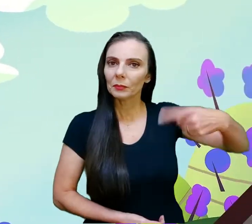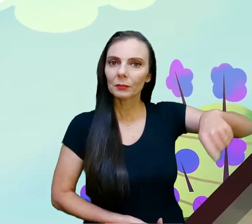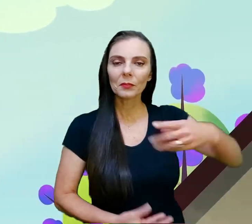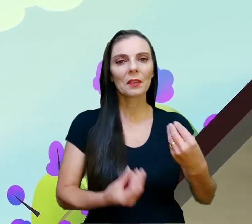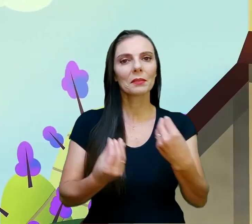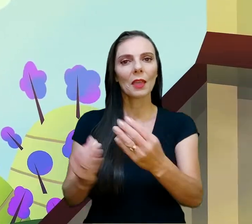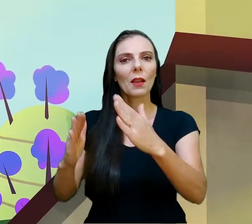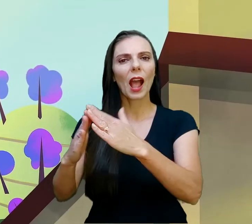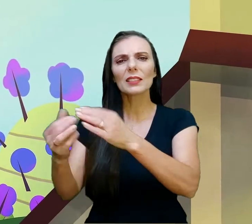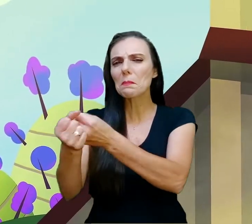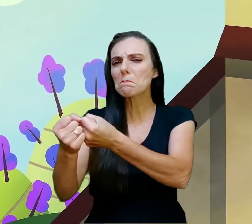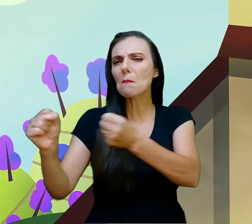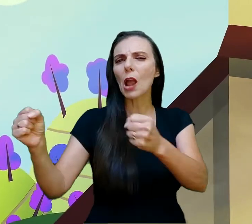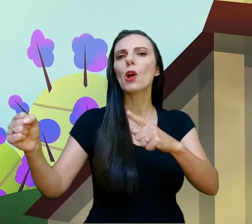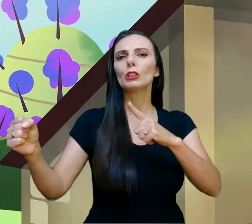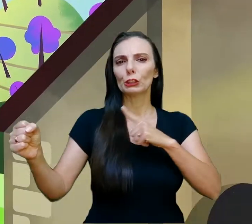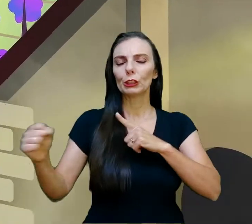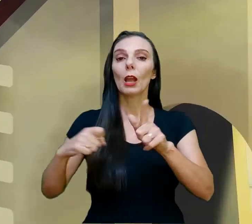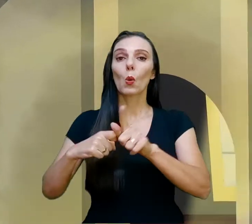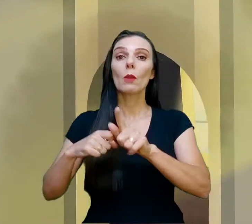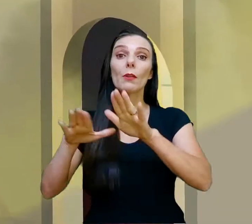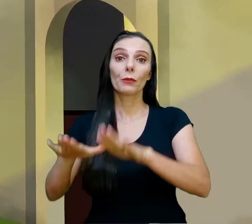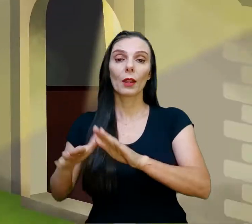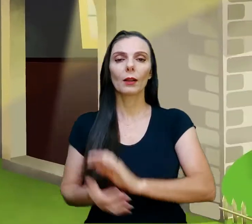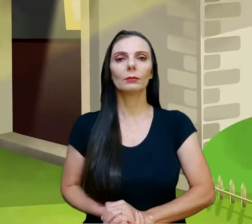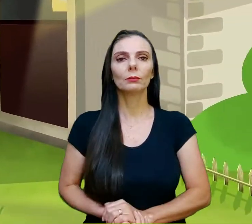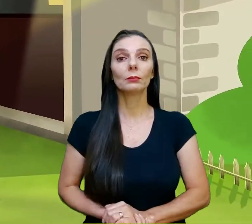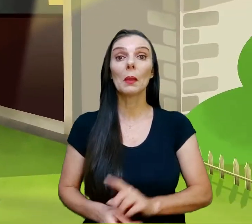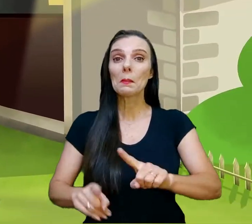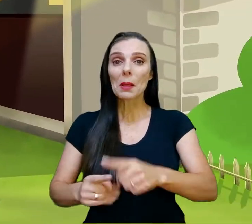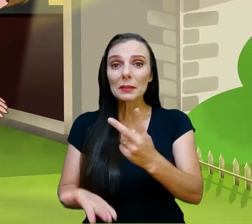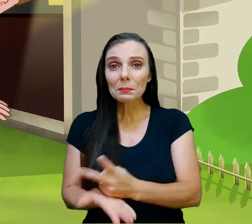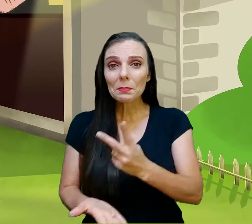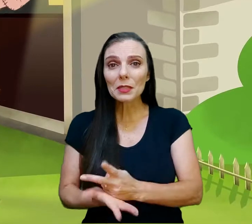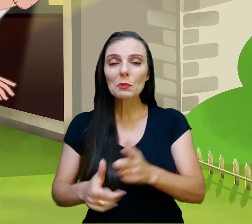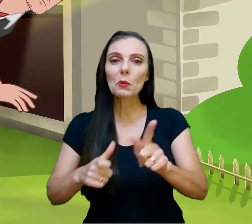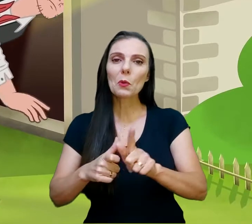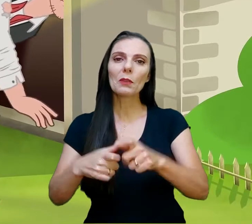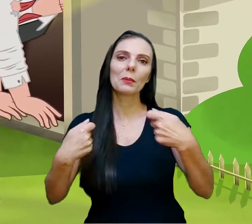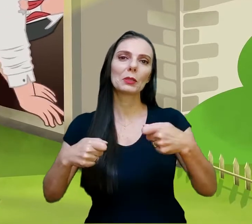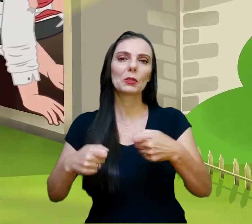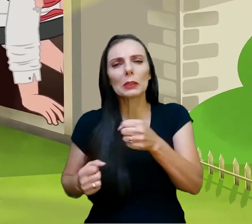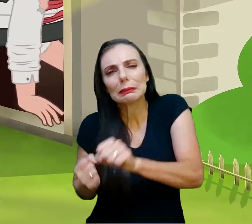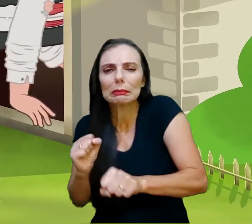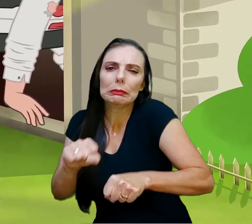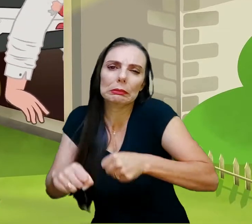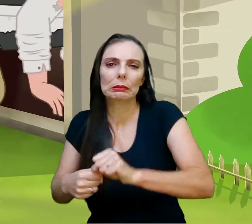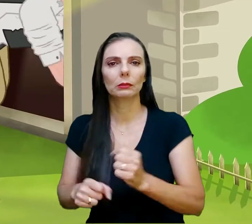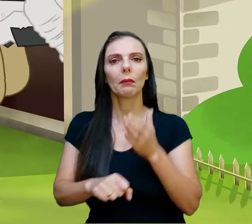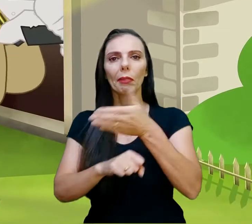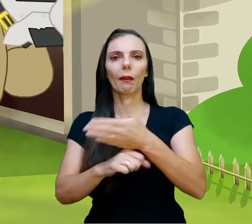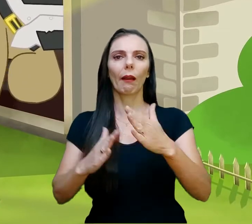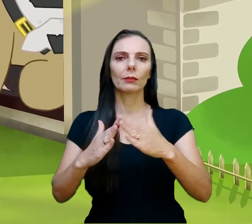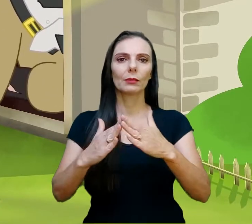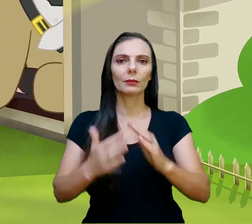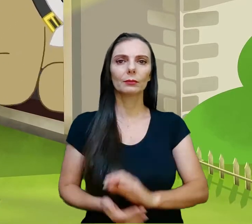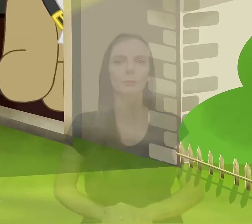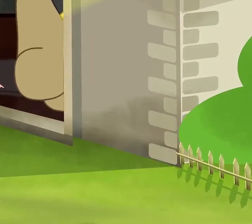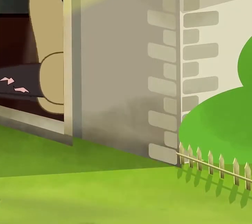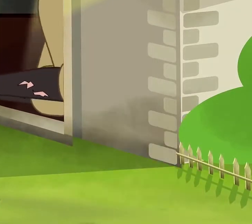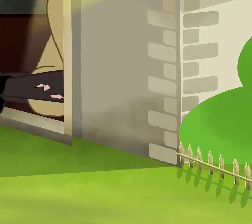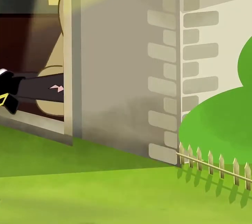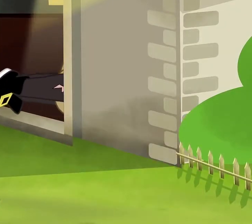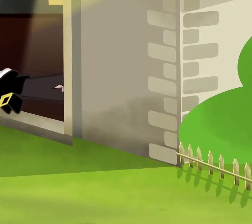Eles deram a maior casa da cidade para Gulliver poder ficar, mas mesmo assim, ele teve que engatinhar para conseguir entrar na